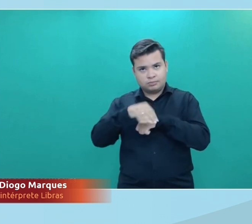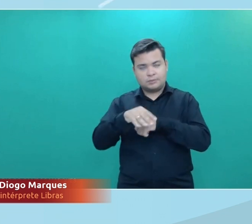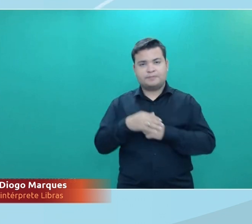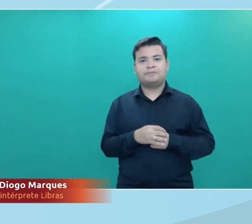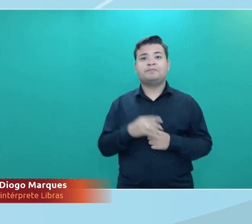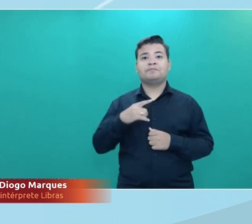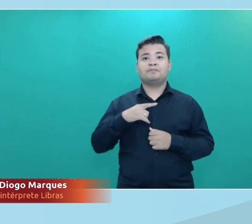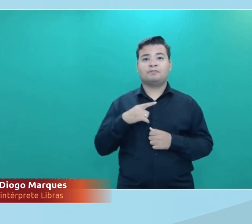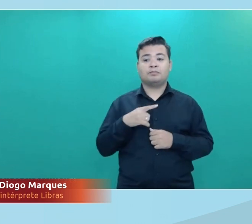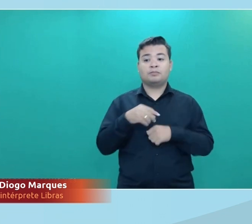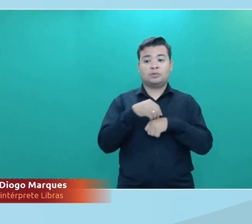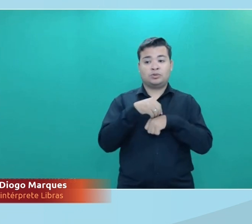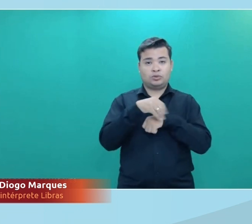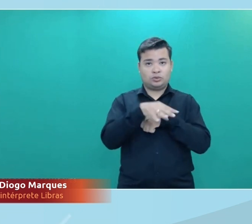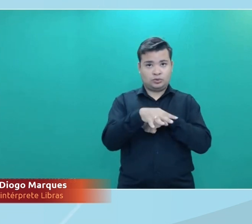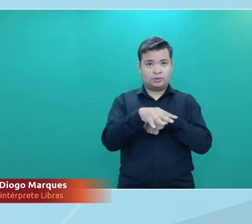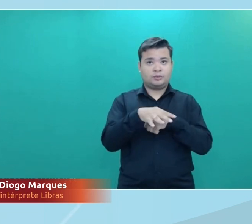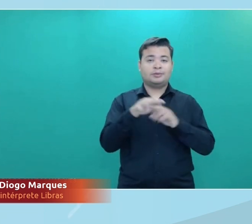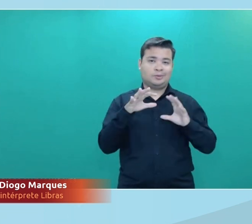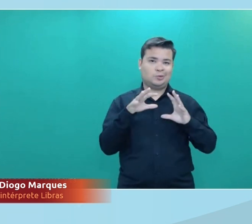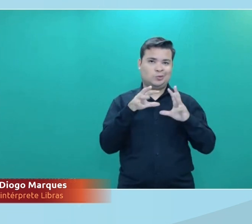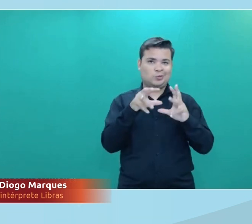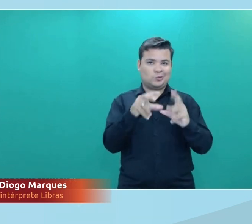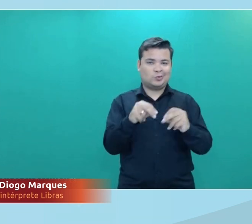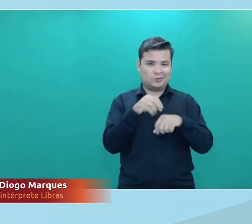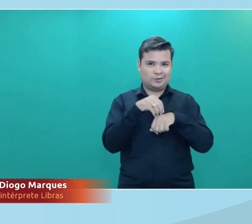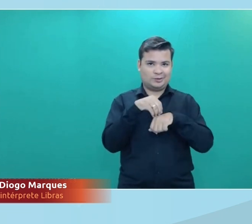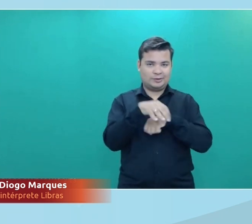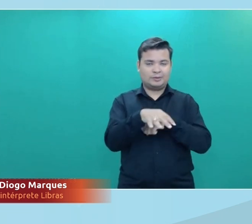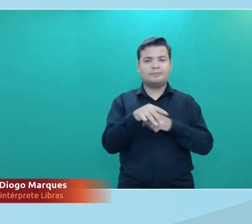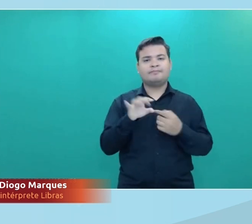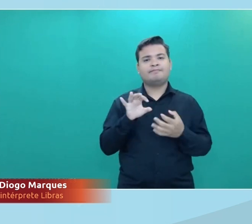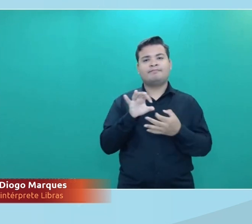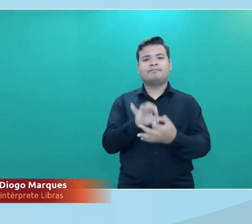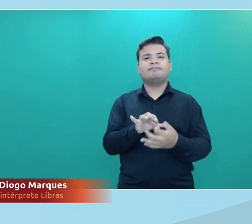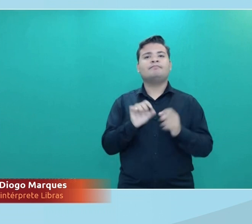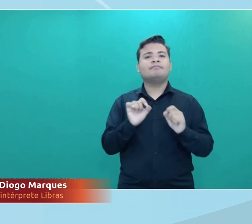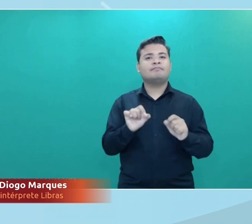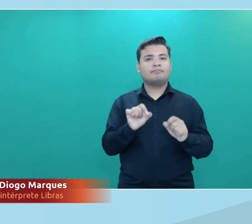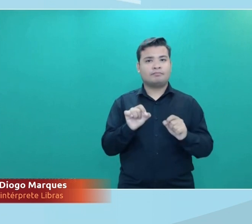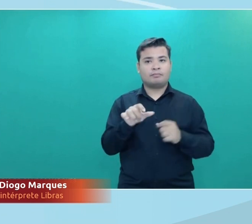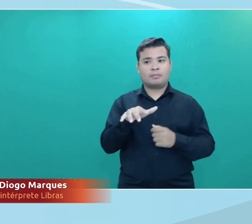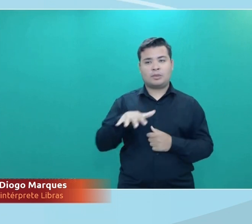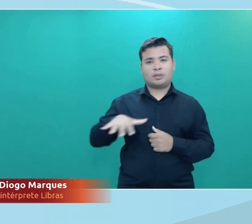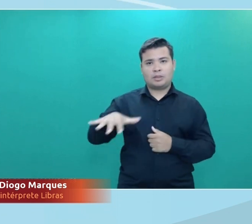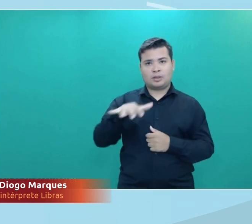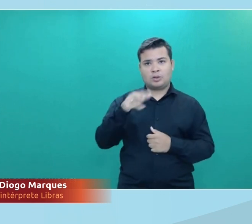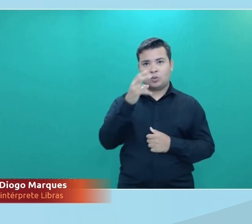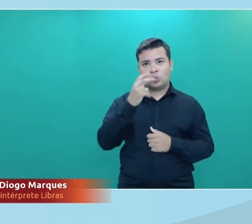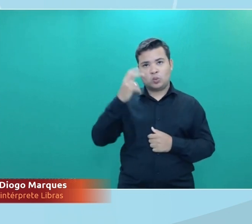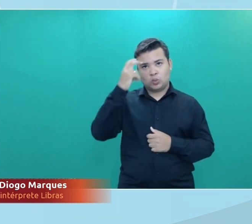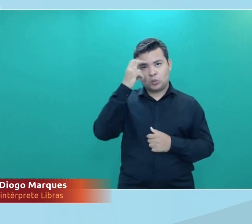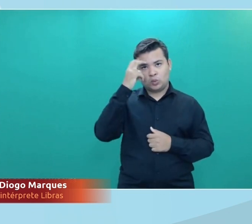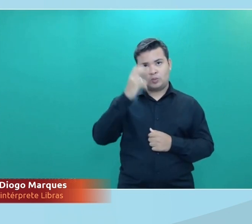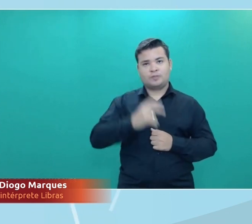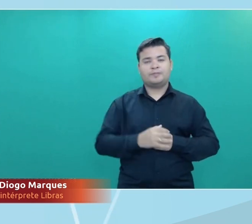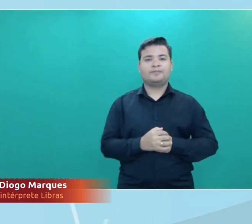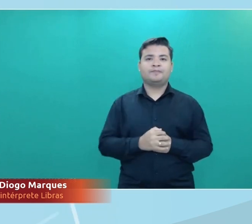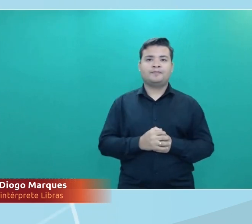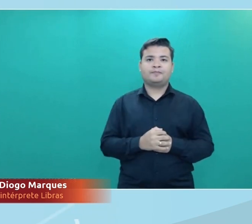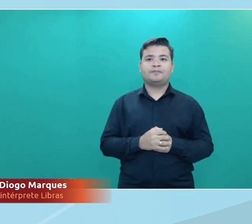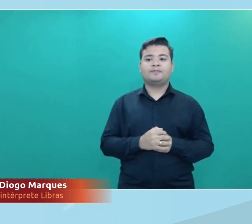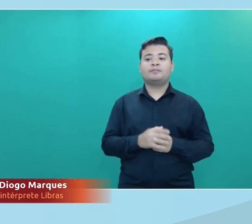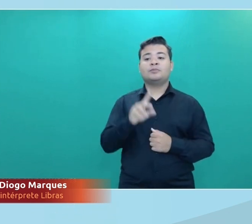primeiras dicas, né, na verdade todas elas, estão relacionadas com o setor cultural. Terminam no